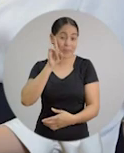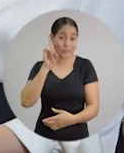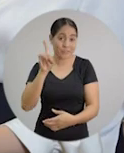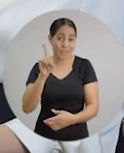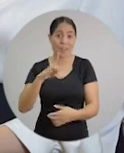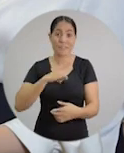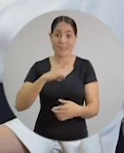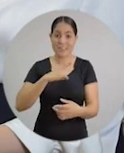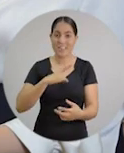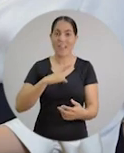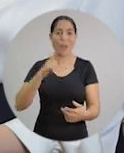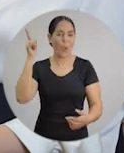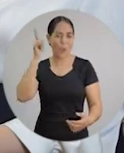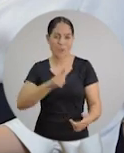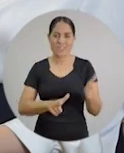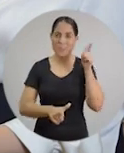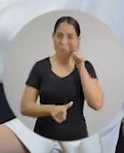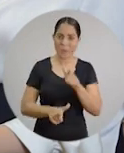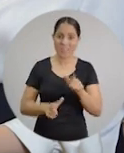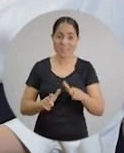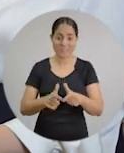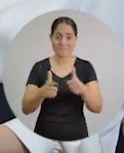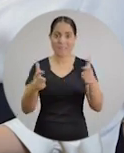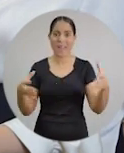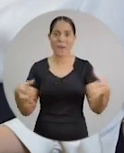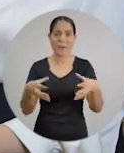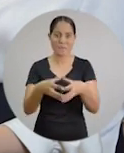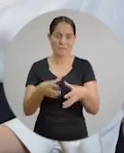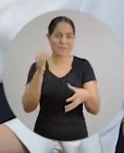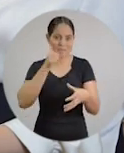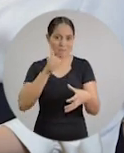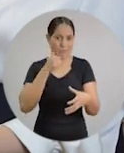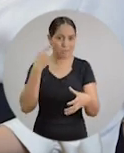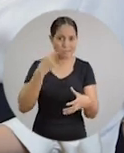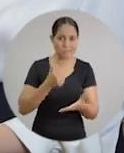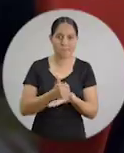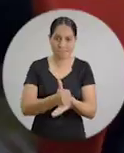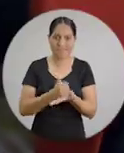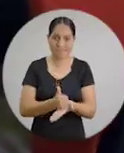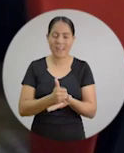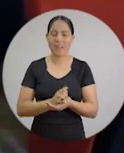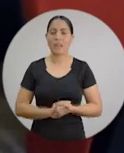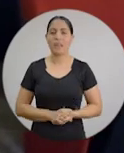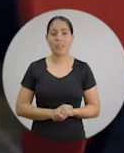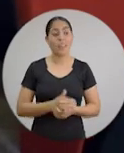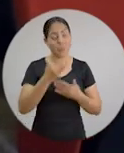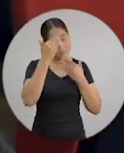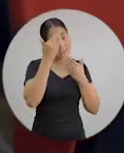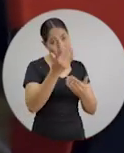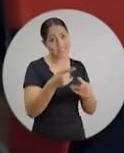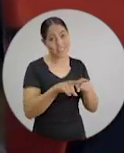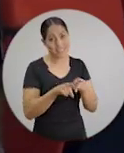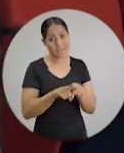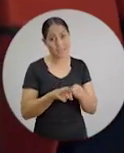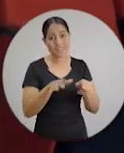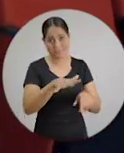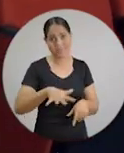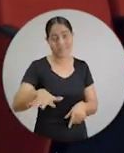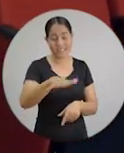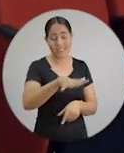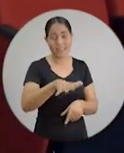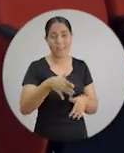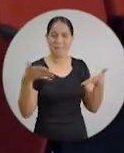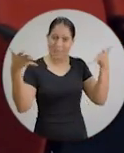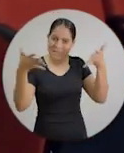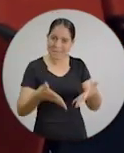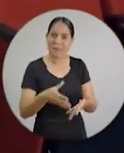que cada dia vão acontecer mais conquistas e que a comissão vai continuar lutando. Sim, sim. Eu que agradeço mais uma vez esse espaço,